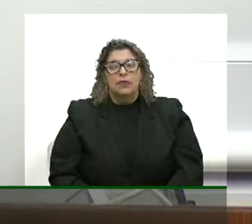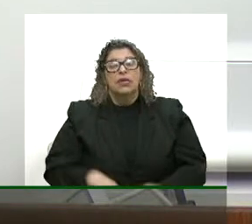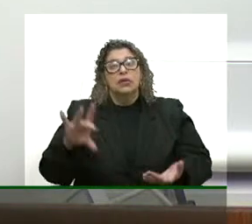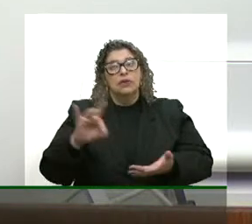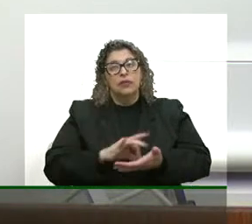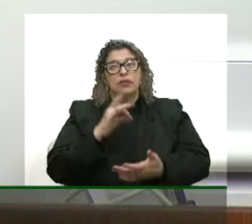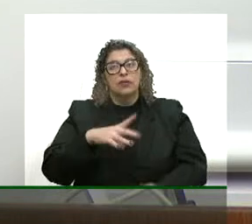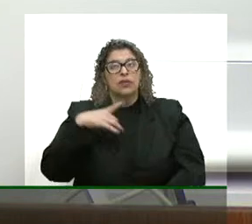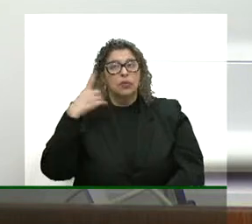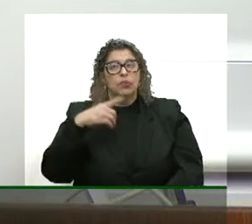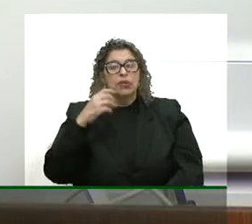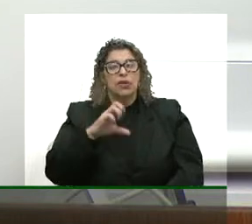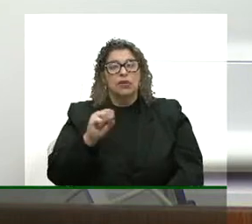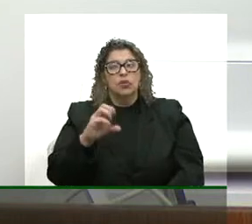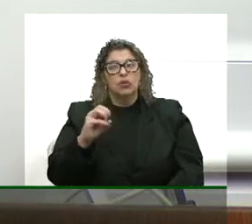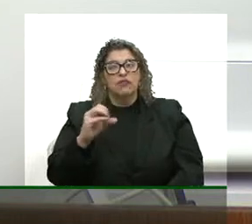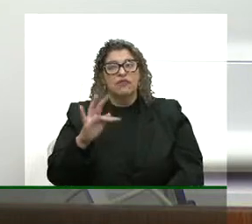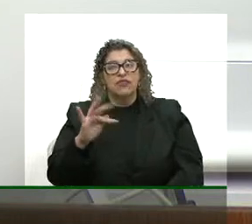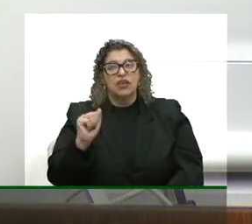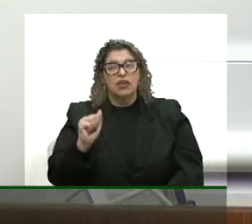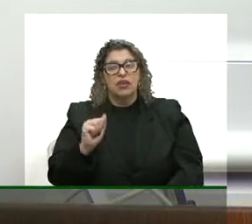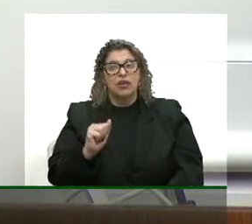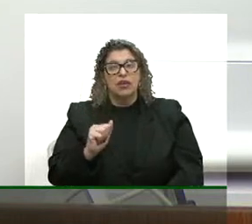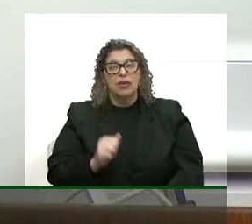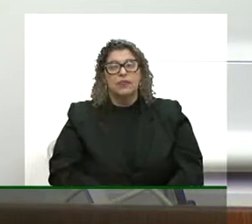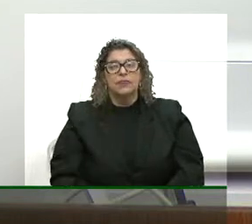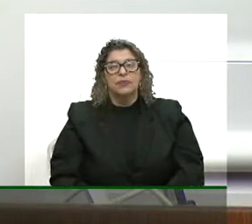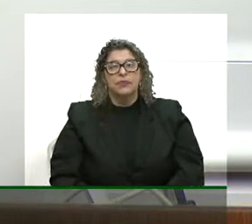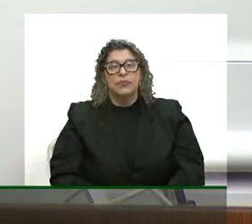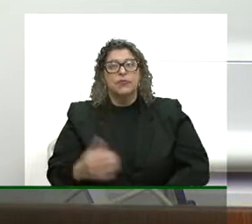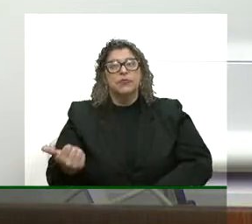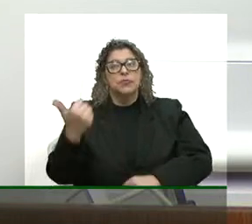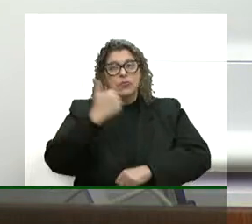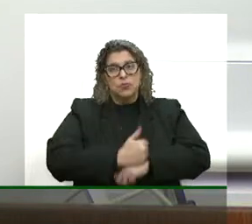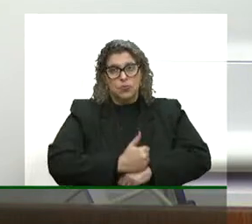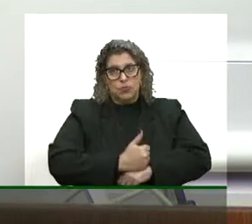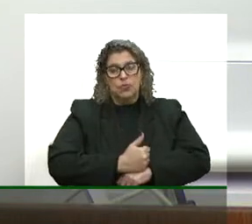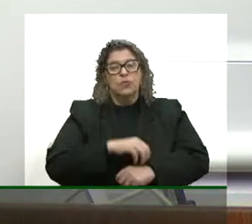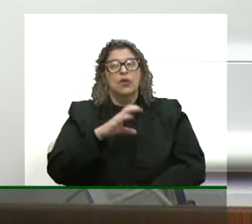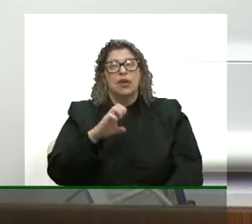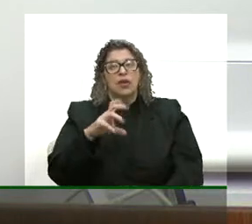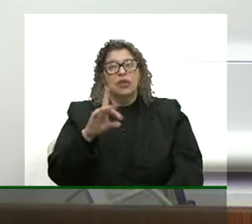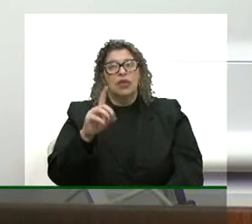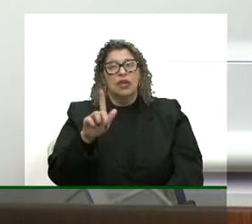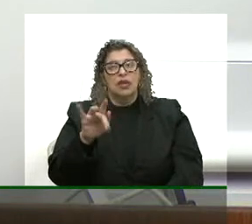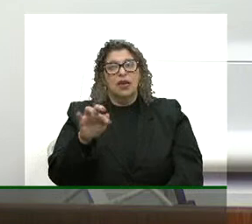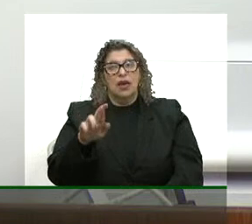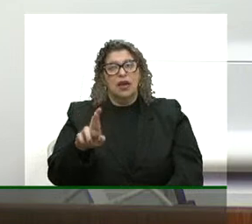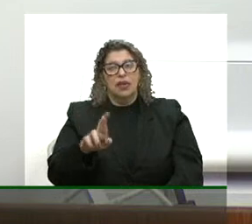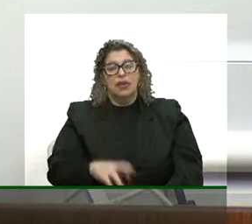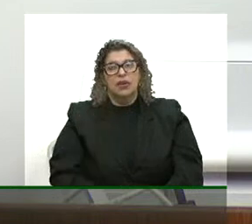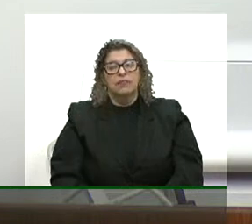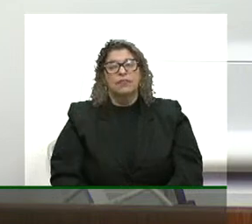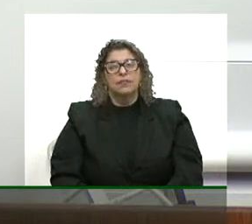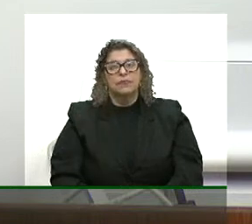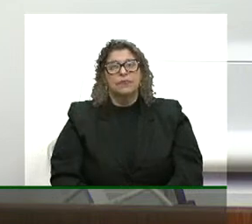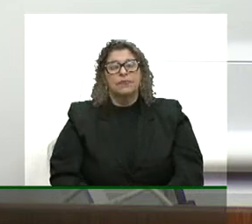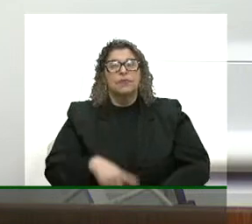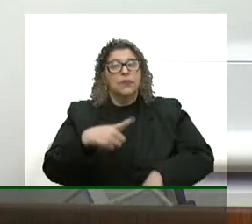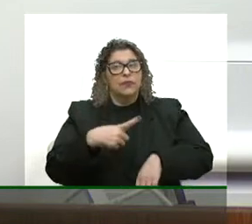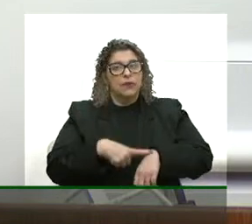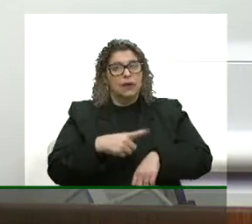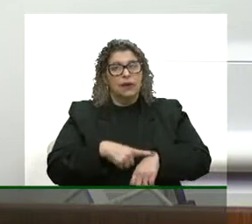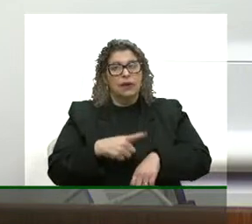Inscrita agora, deputada Sofia Cavedon, por sessão ao deputado Edgar Preto, com a palavra pelo